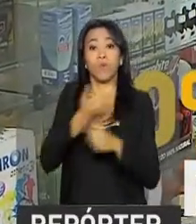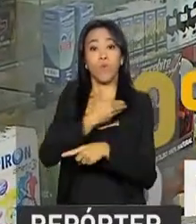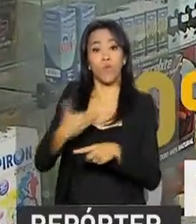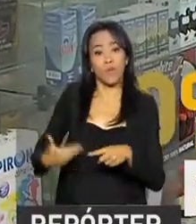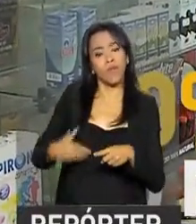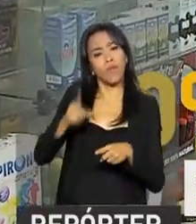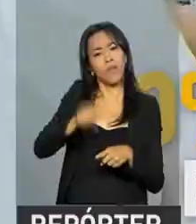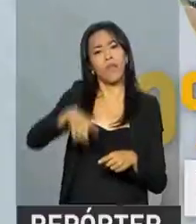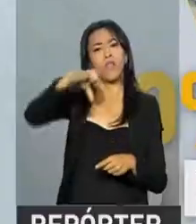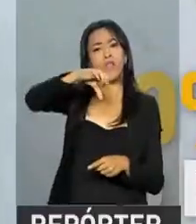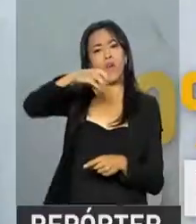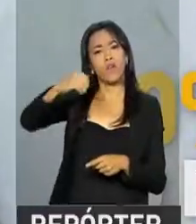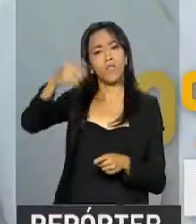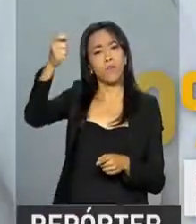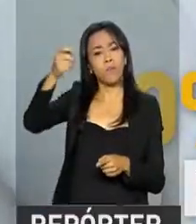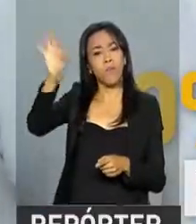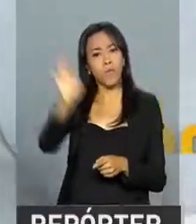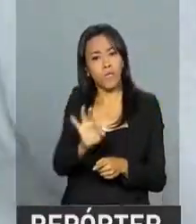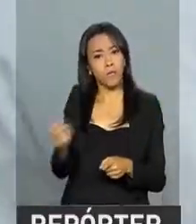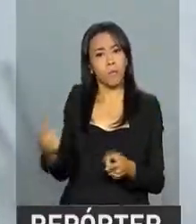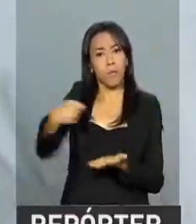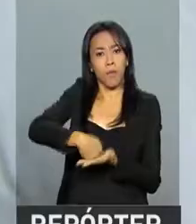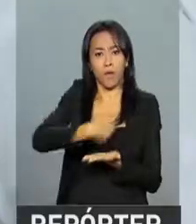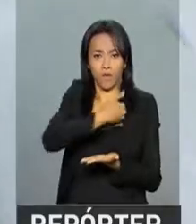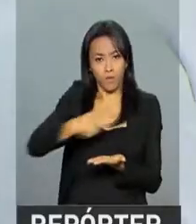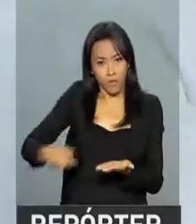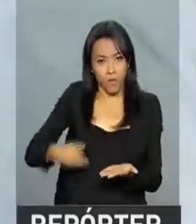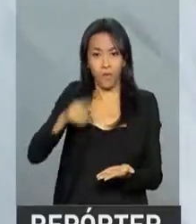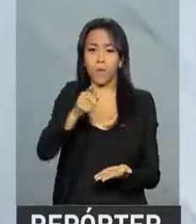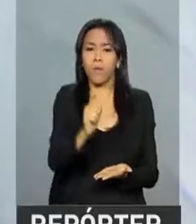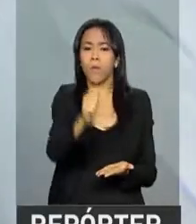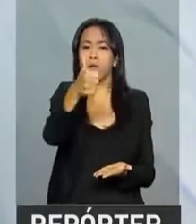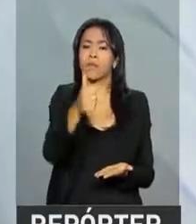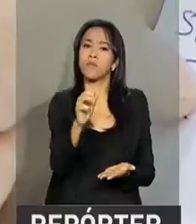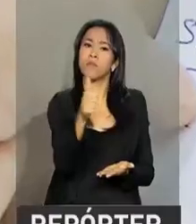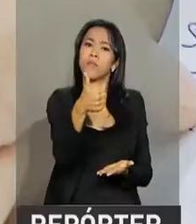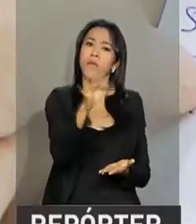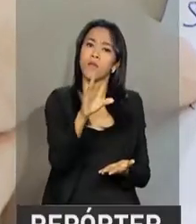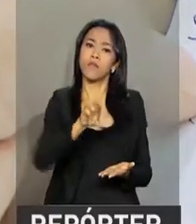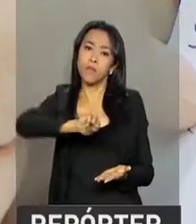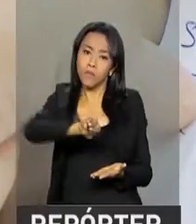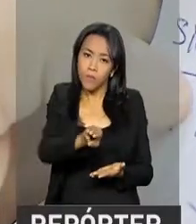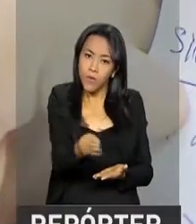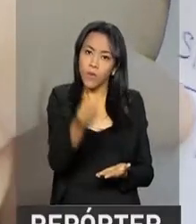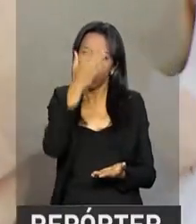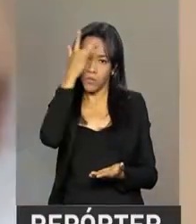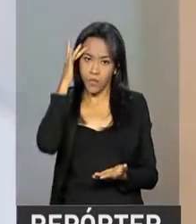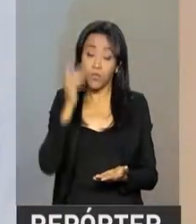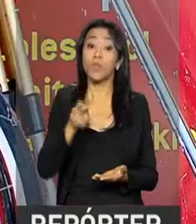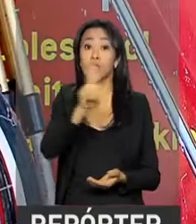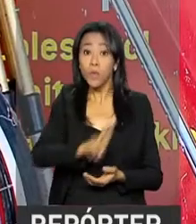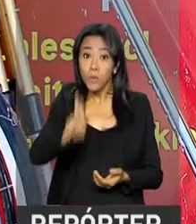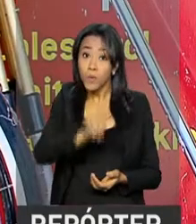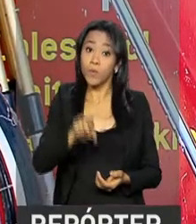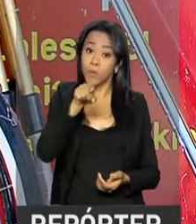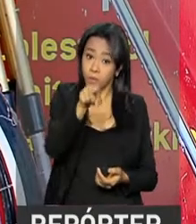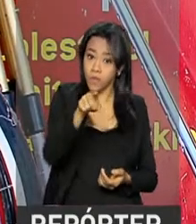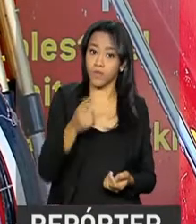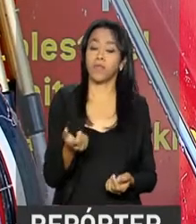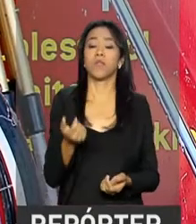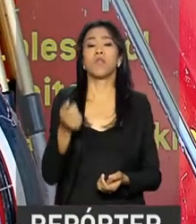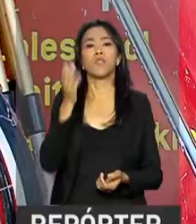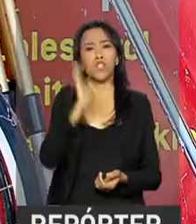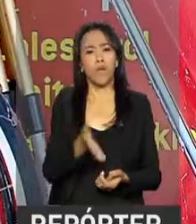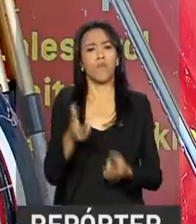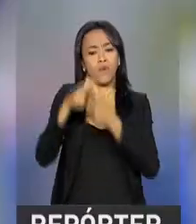90% do preço são quase 10 milhões de pessoas atendidas por mês e o programa foi